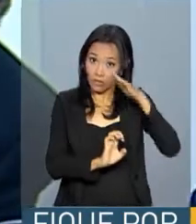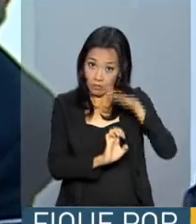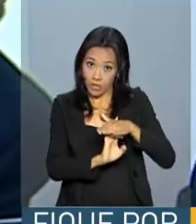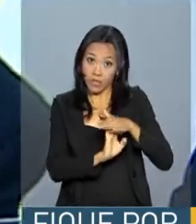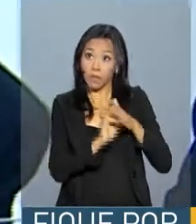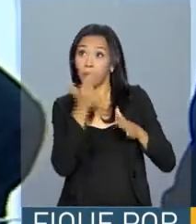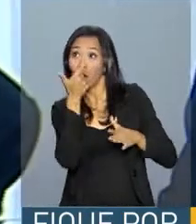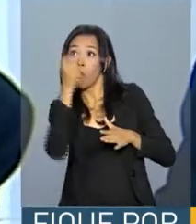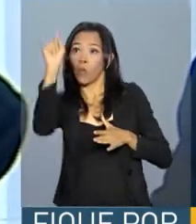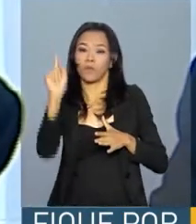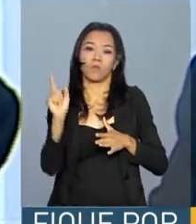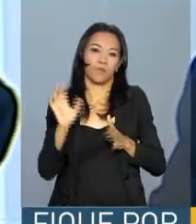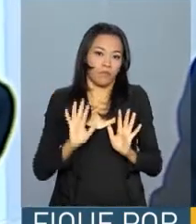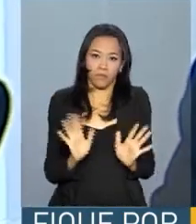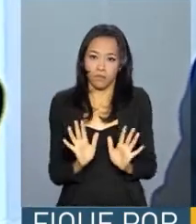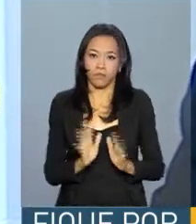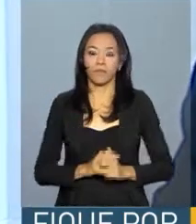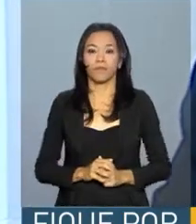para outra empresa.